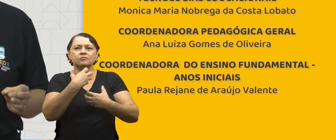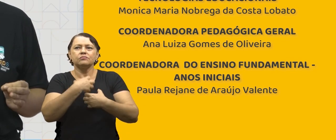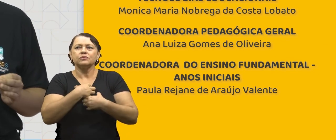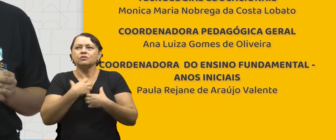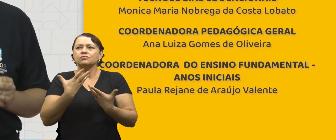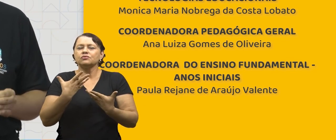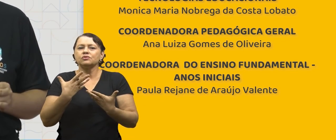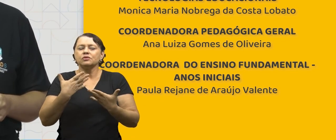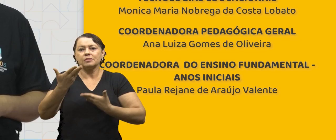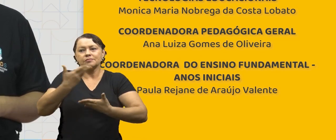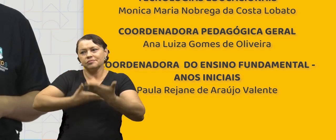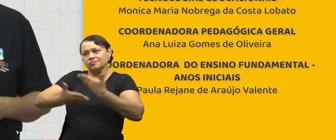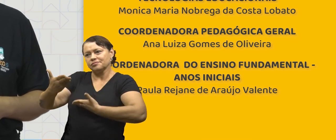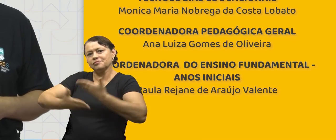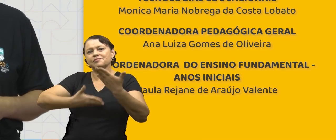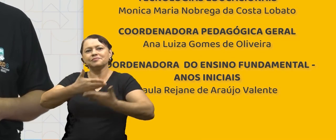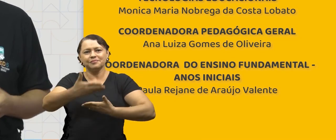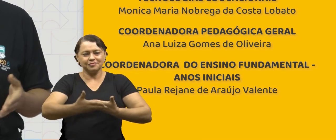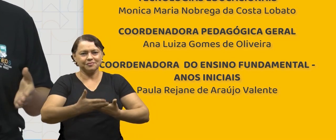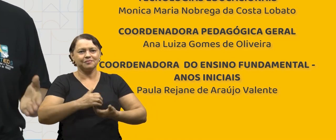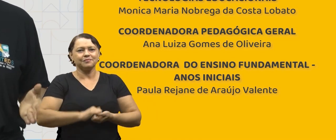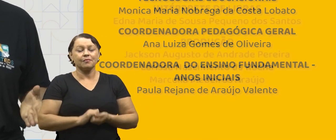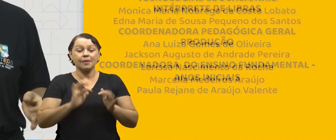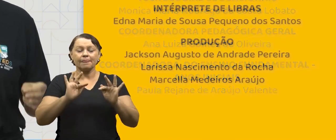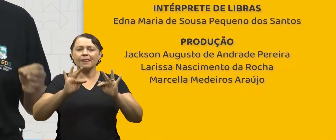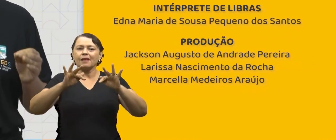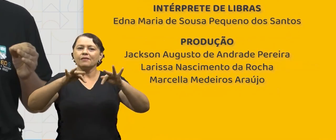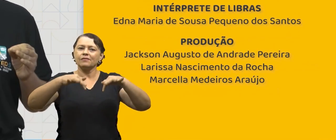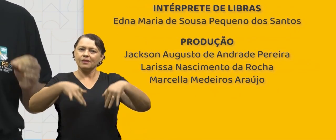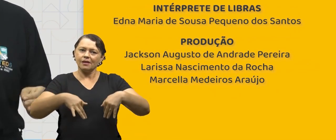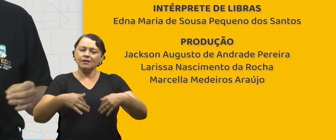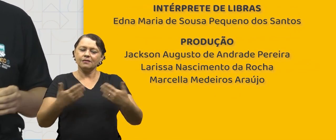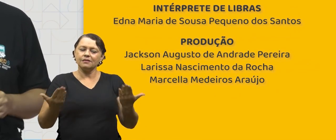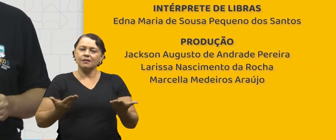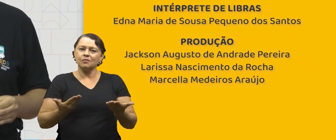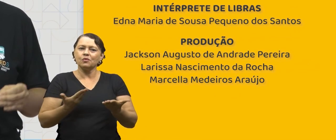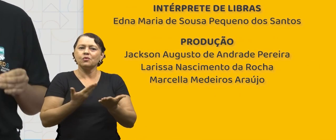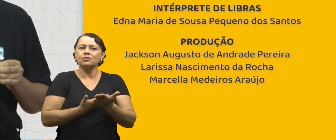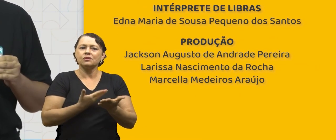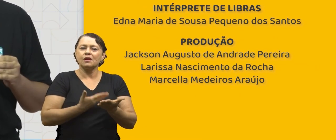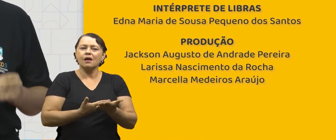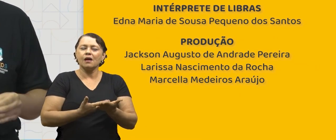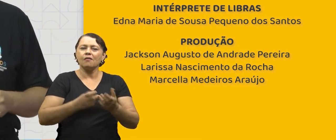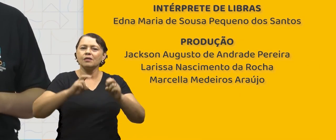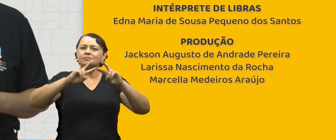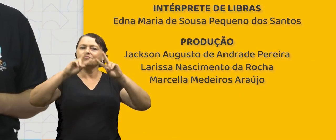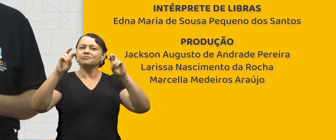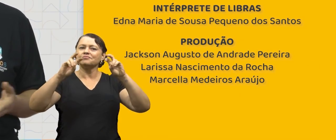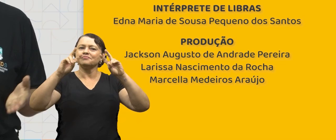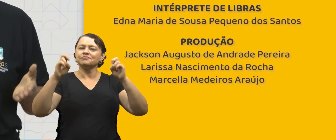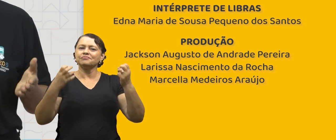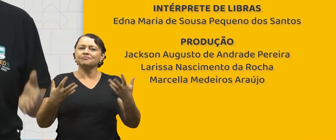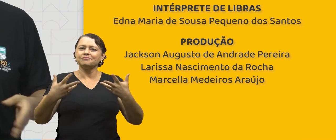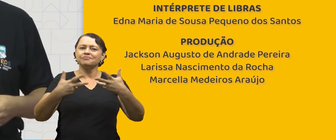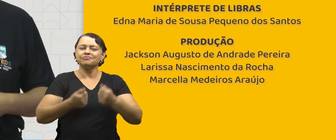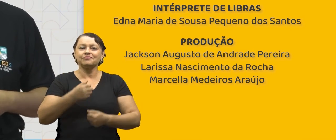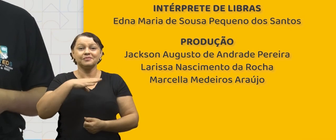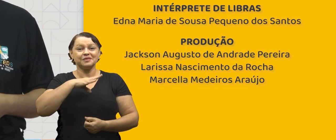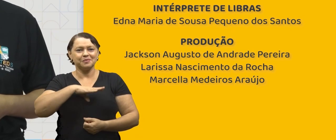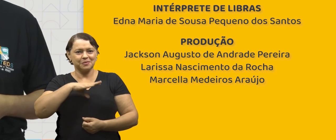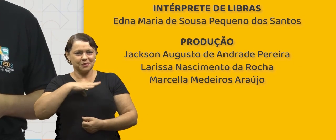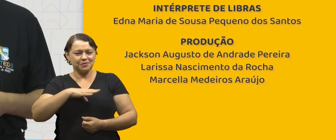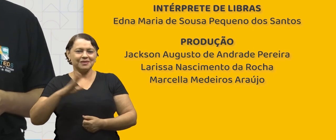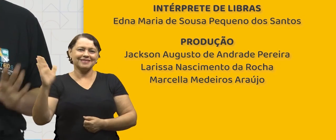forma mais interativa. Encerramos mais uma aula super produtiva de